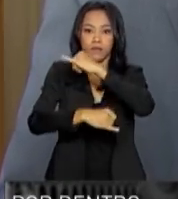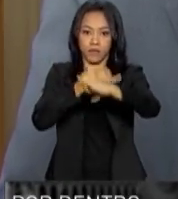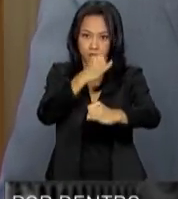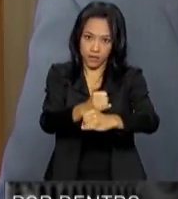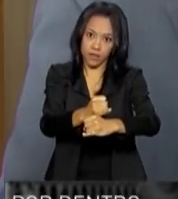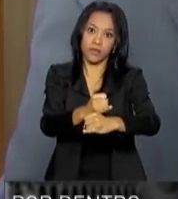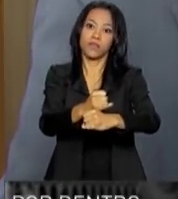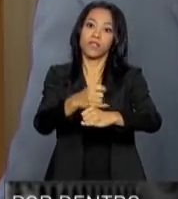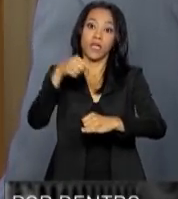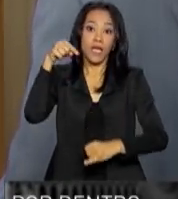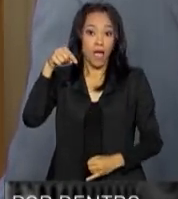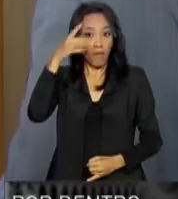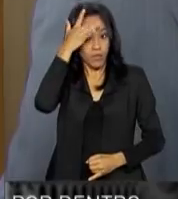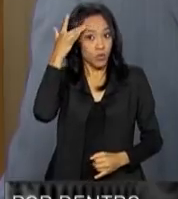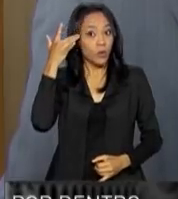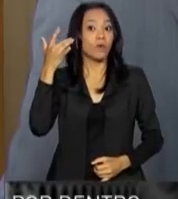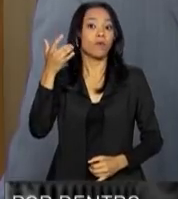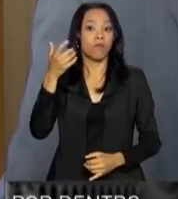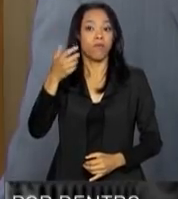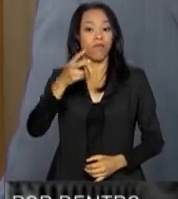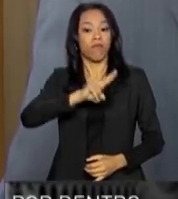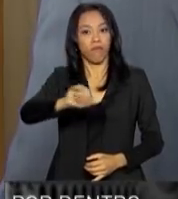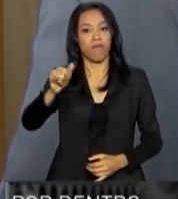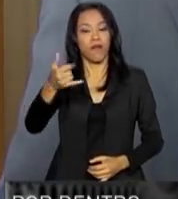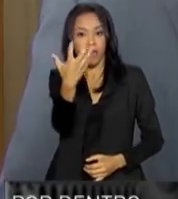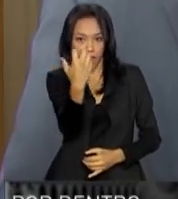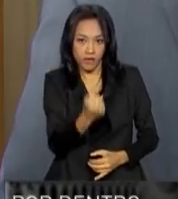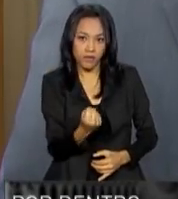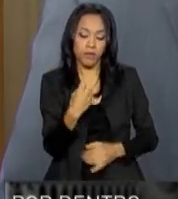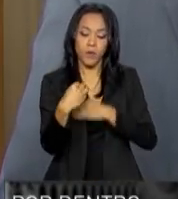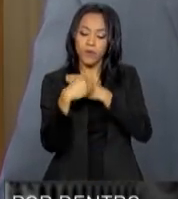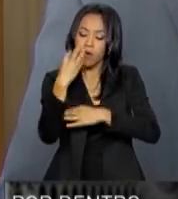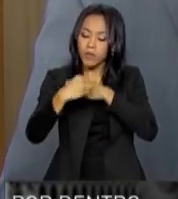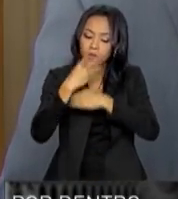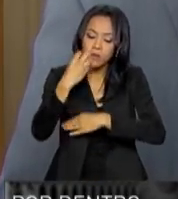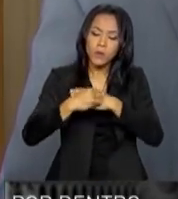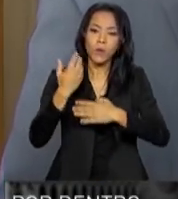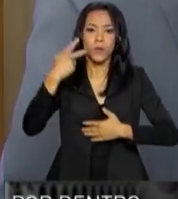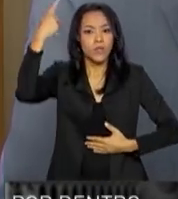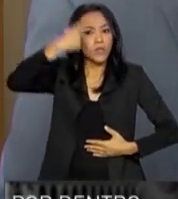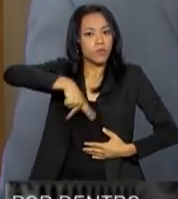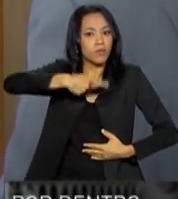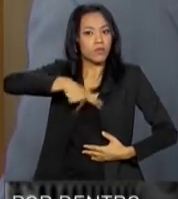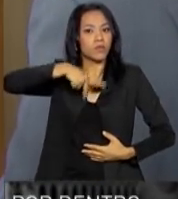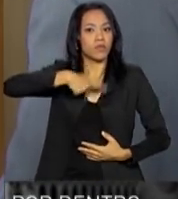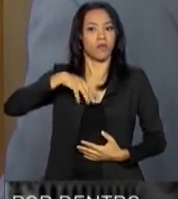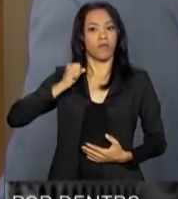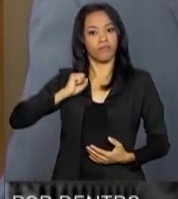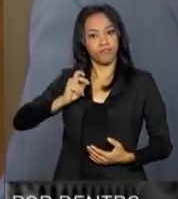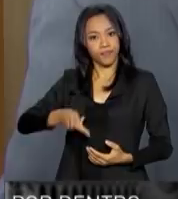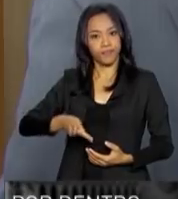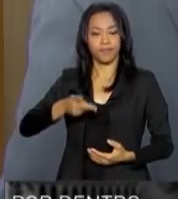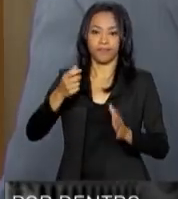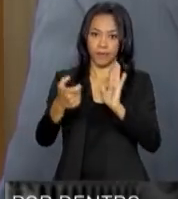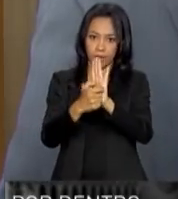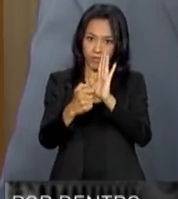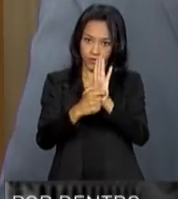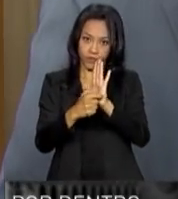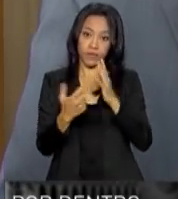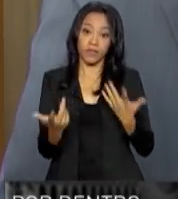esse segurado sim eles vão poder receber a informação referente ao seu benefício direto no pelo aplicativo eo